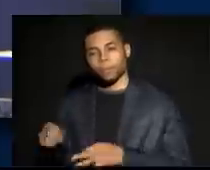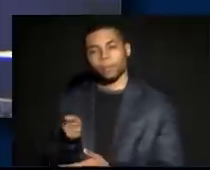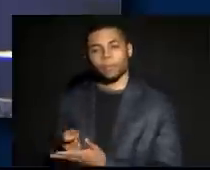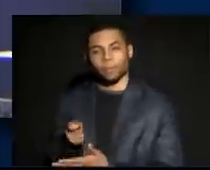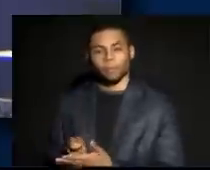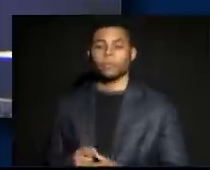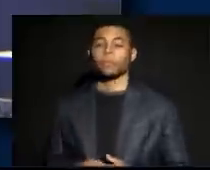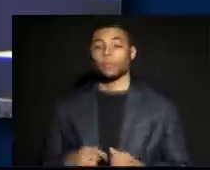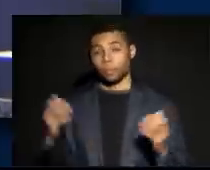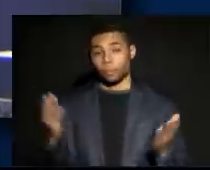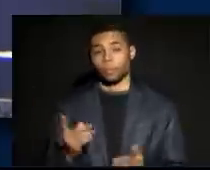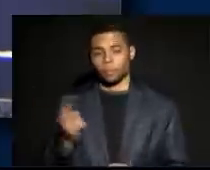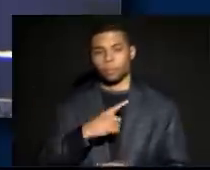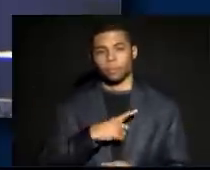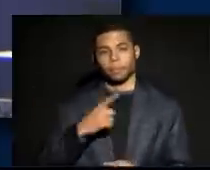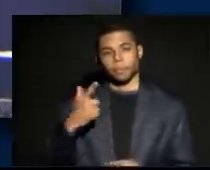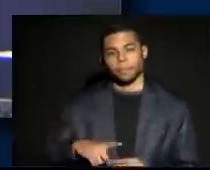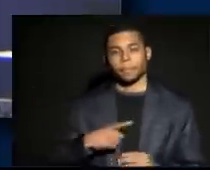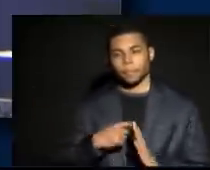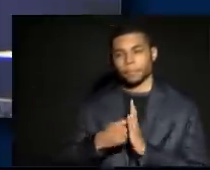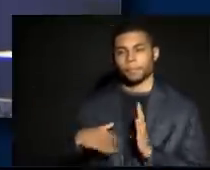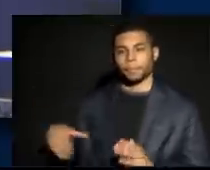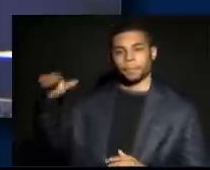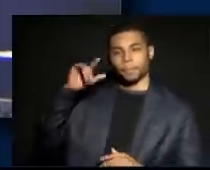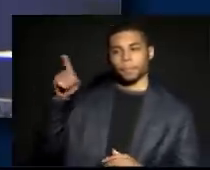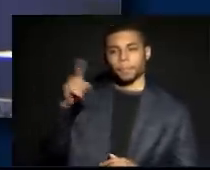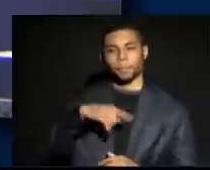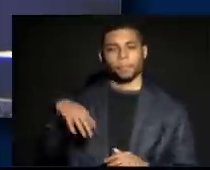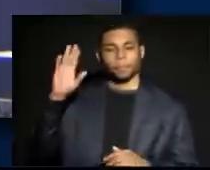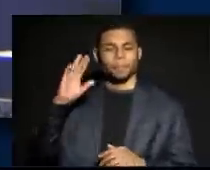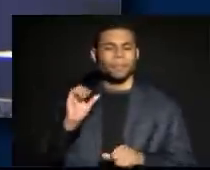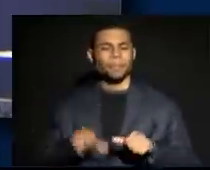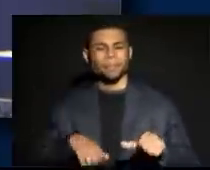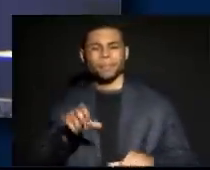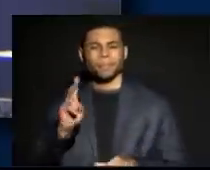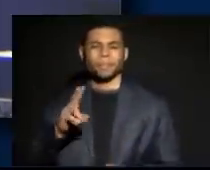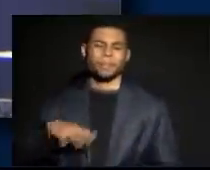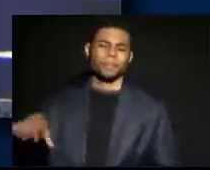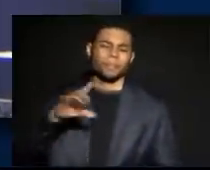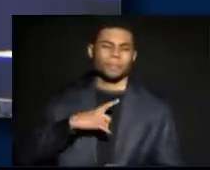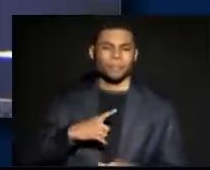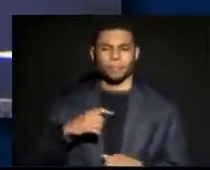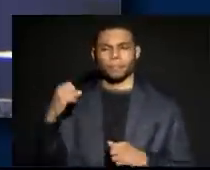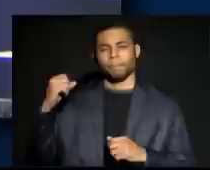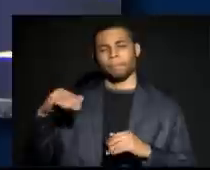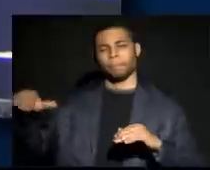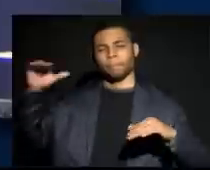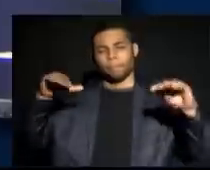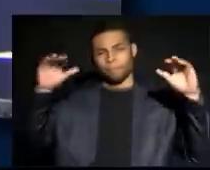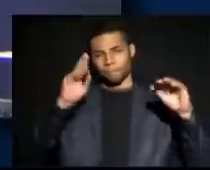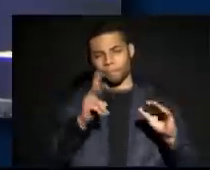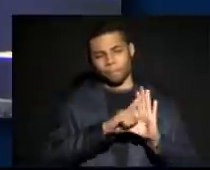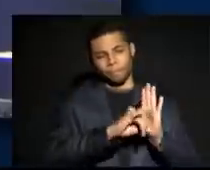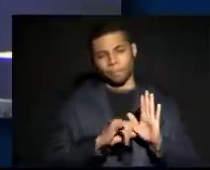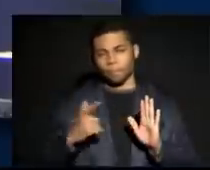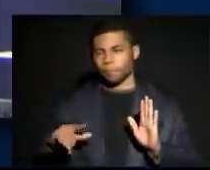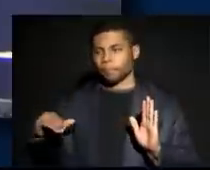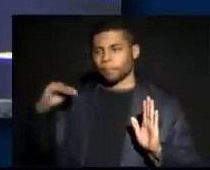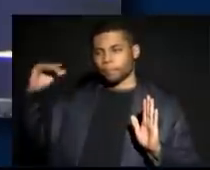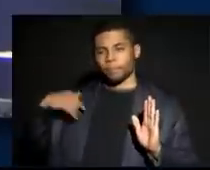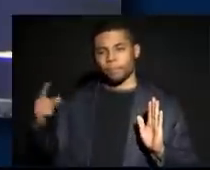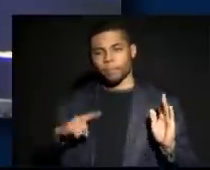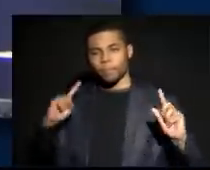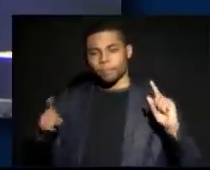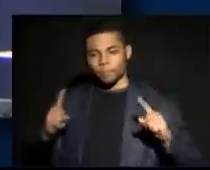execução obrigatória agora temos as emendas relator uma proeminência é maior que tudo muda a relação de poder entre legislativo e executivo